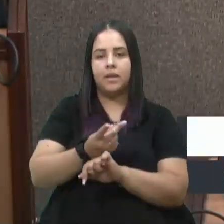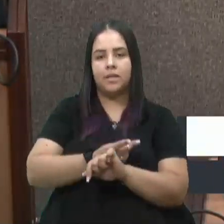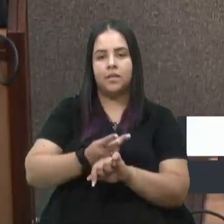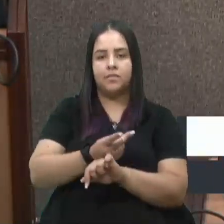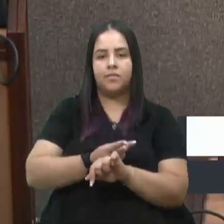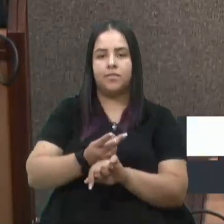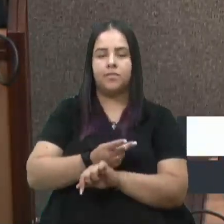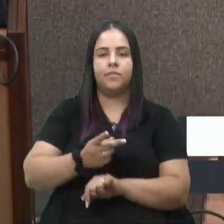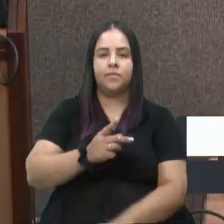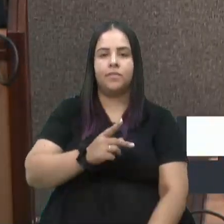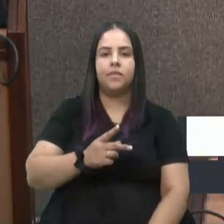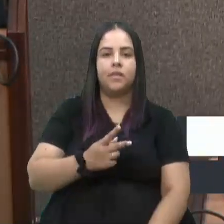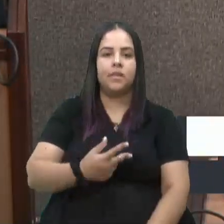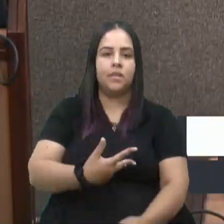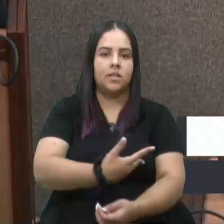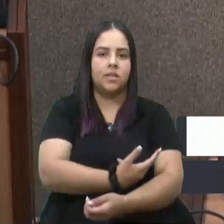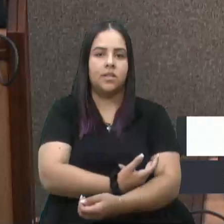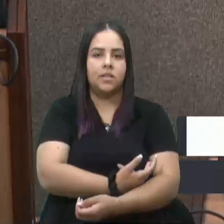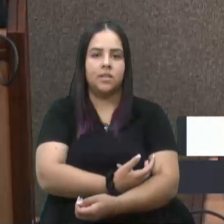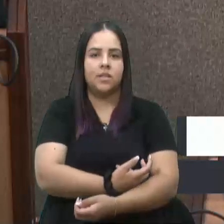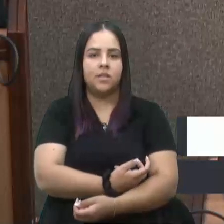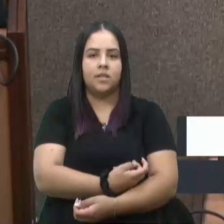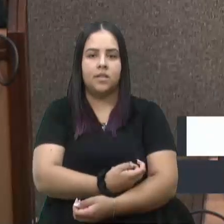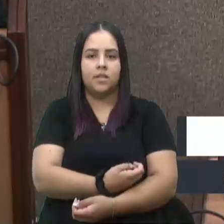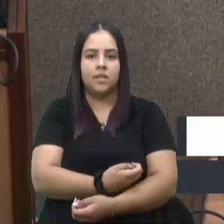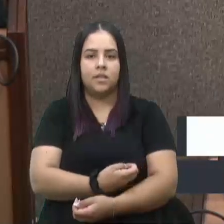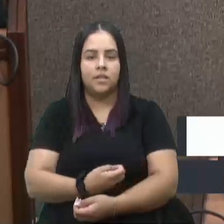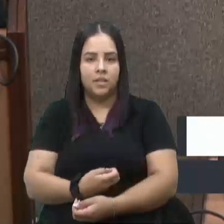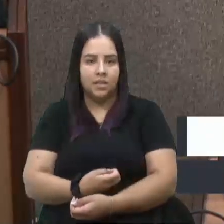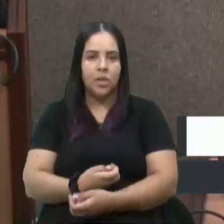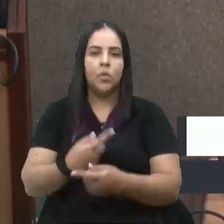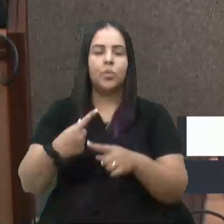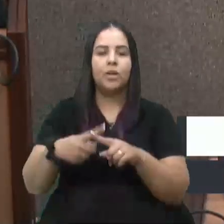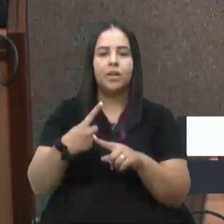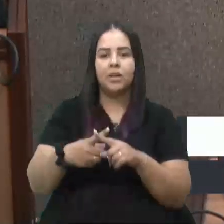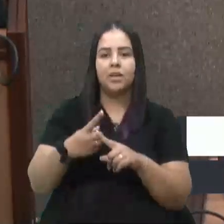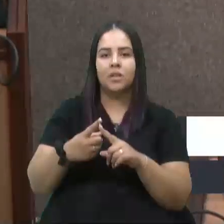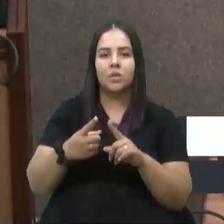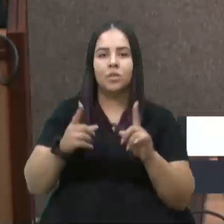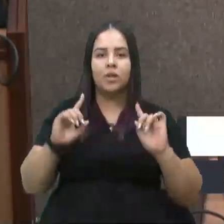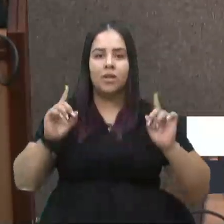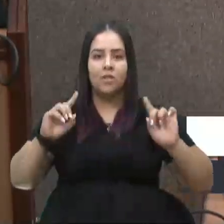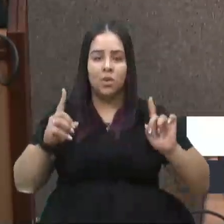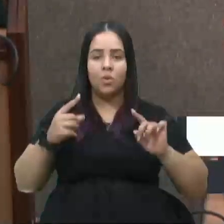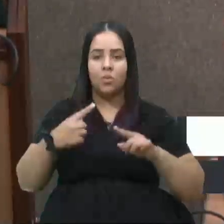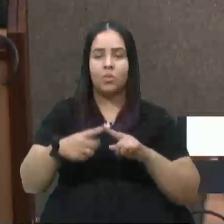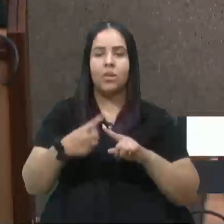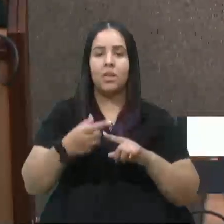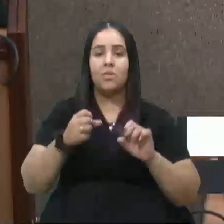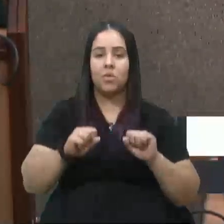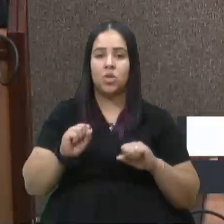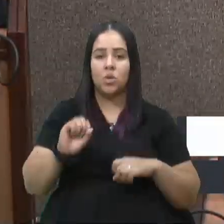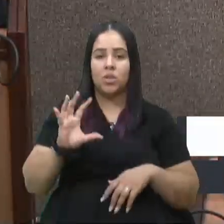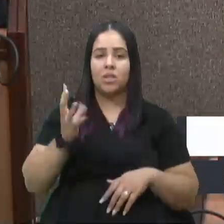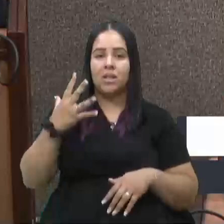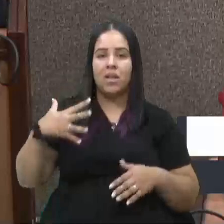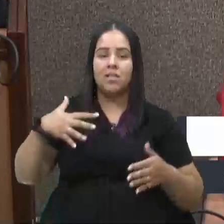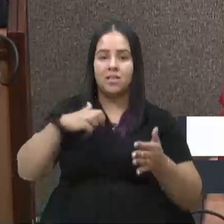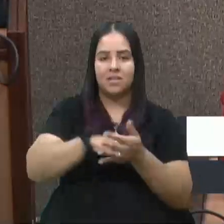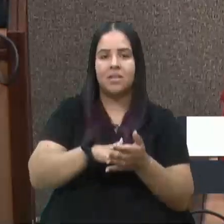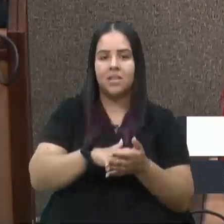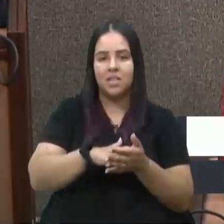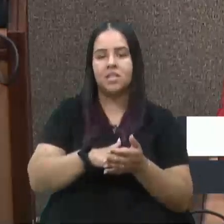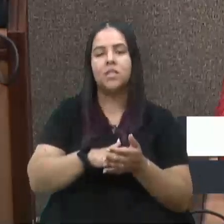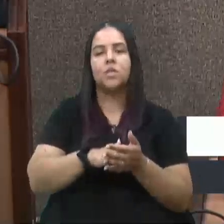estoques estão novamente baixos. Nós sabemos que se aproxima o carnaval, ou seja, o risco de acidentes nas rodovias,